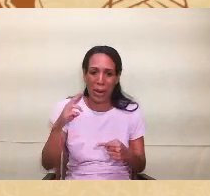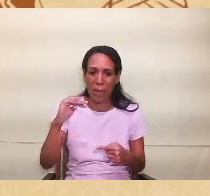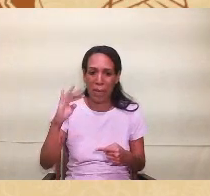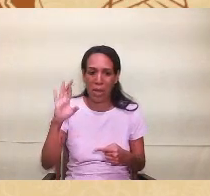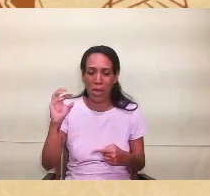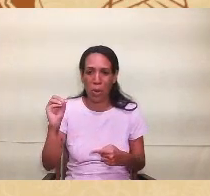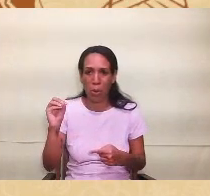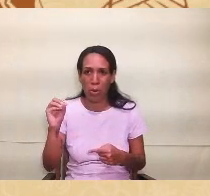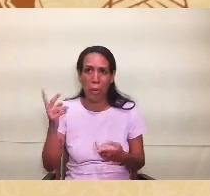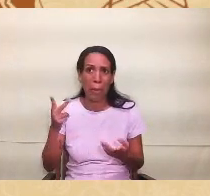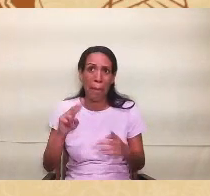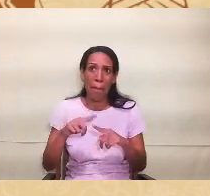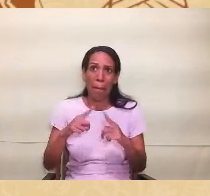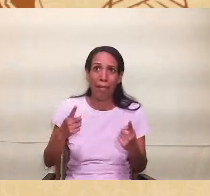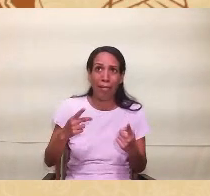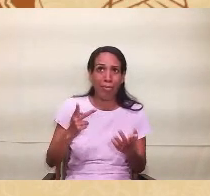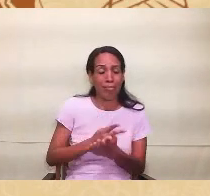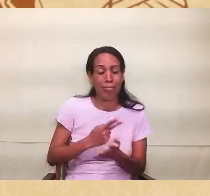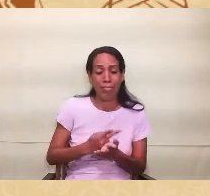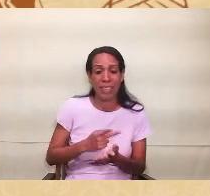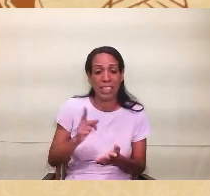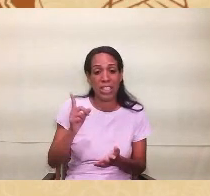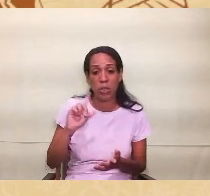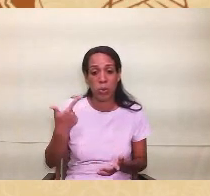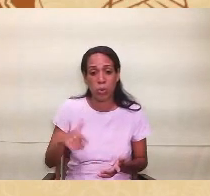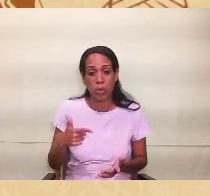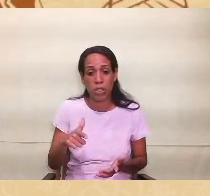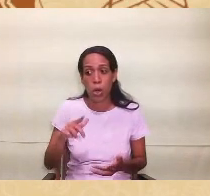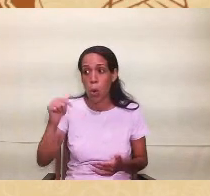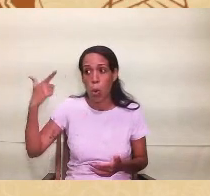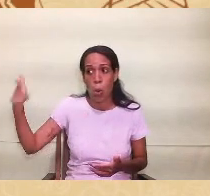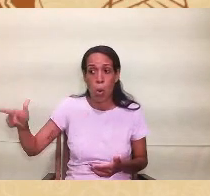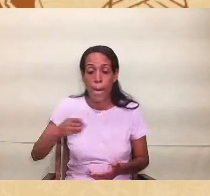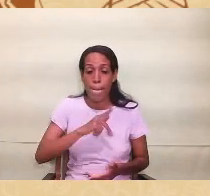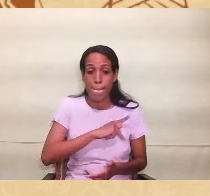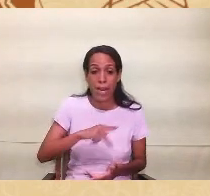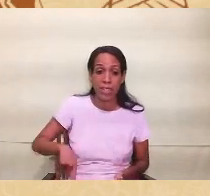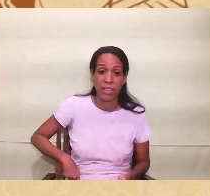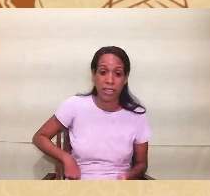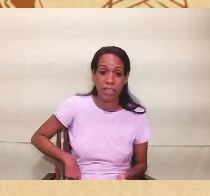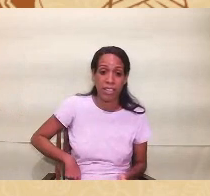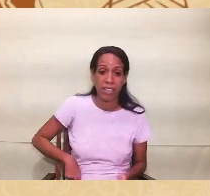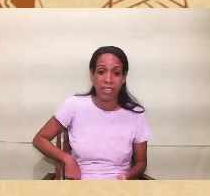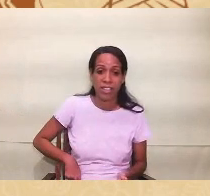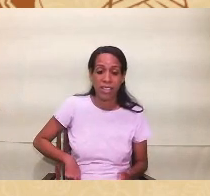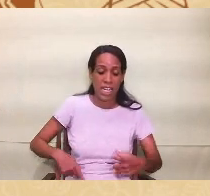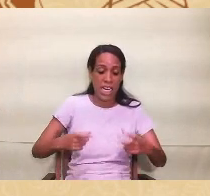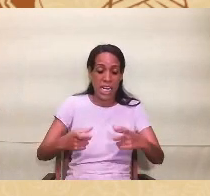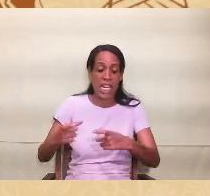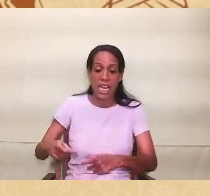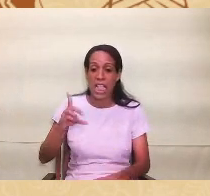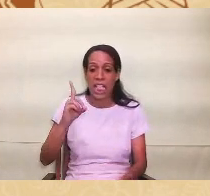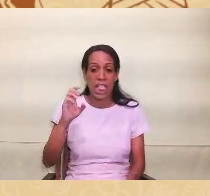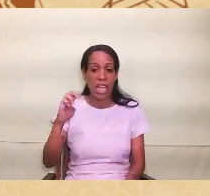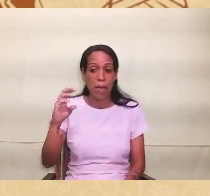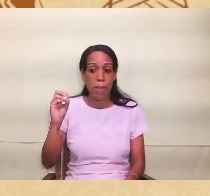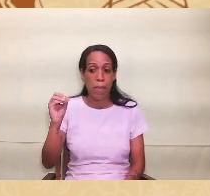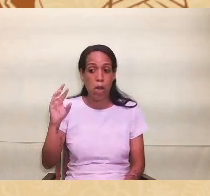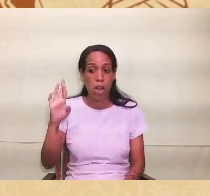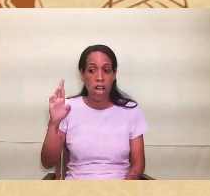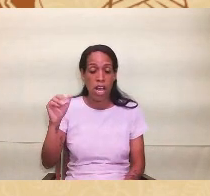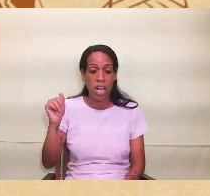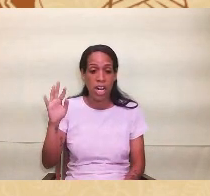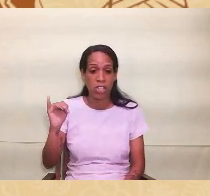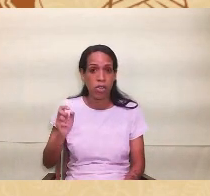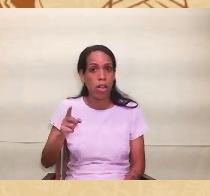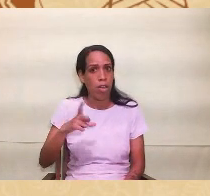radicaliza. Né? Mas só que a gente não vai querer com outro presidente desse campo democrático, só a gente quer a cota